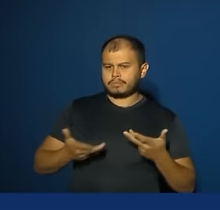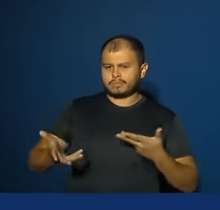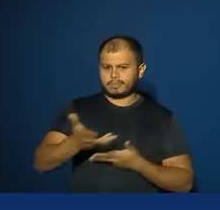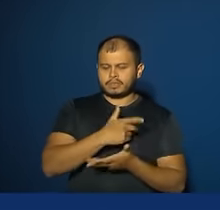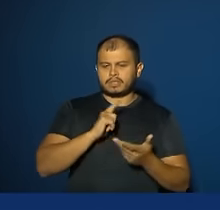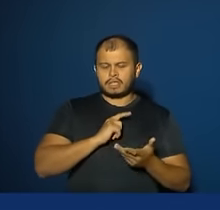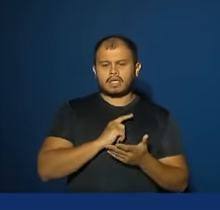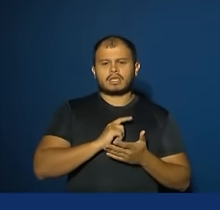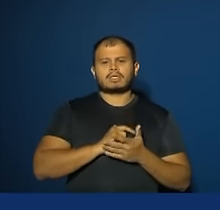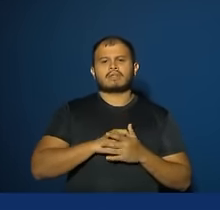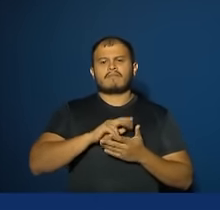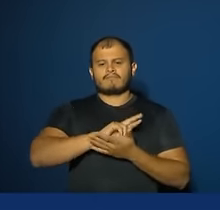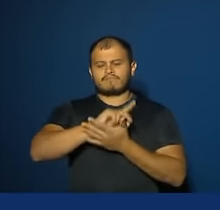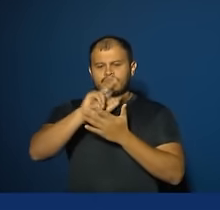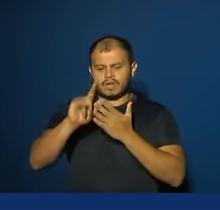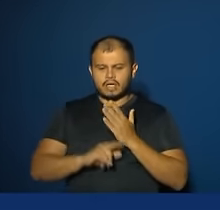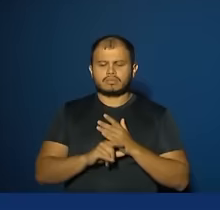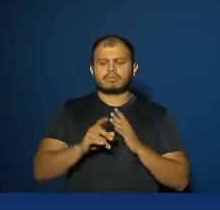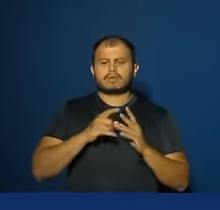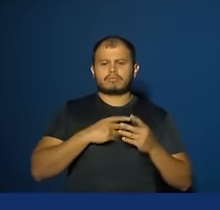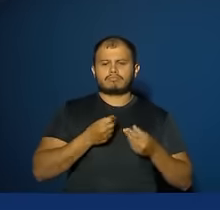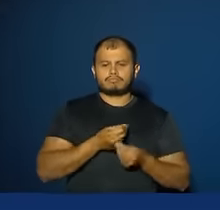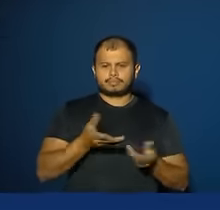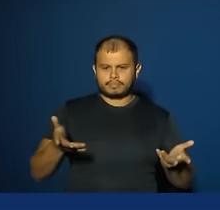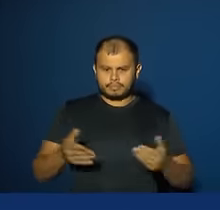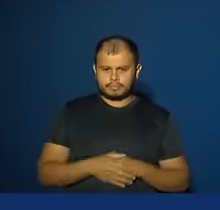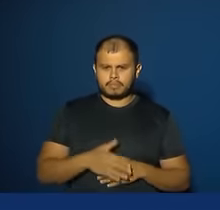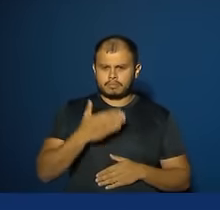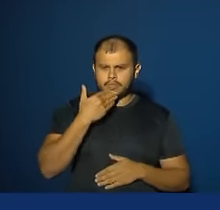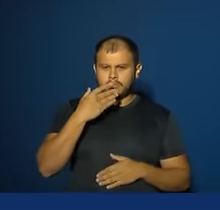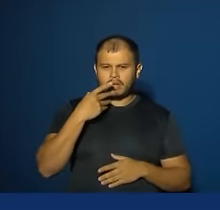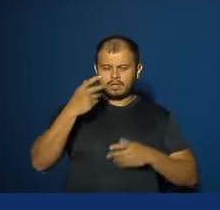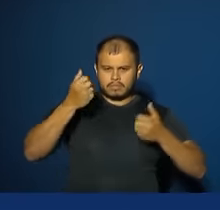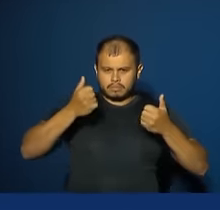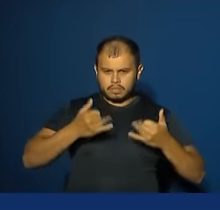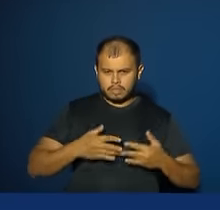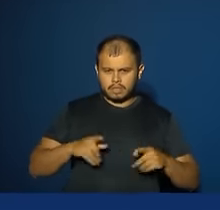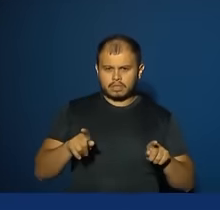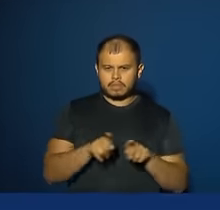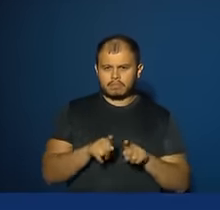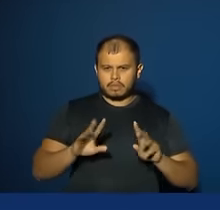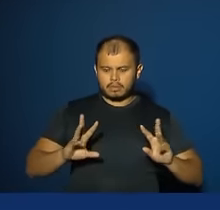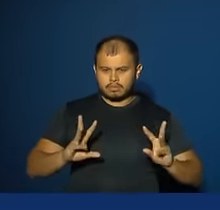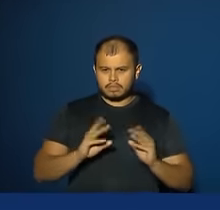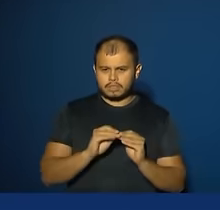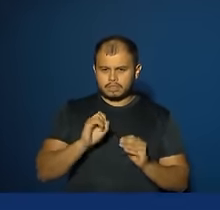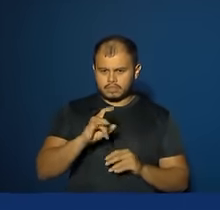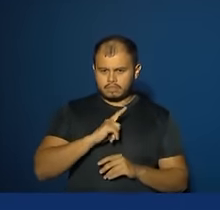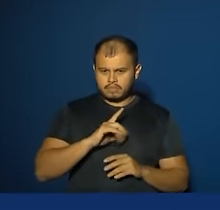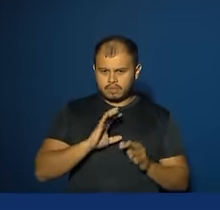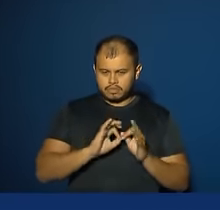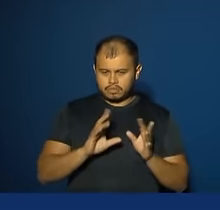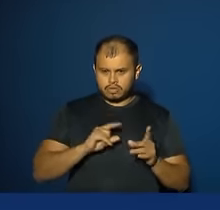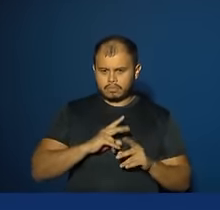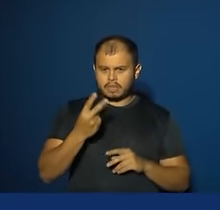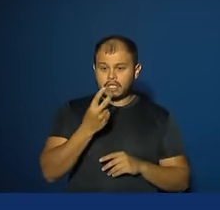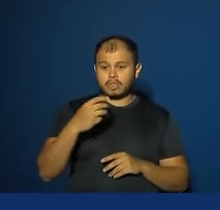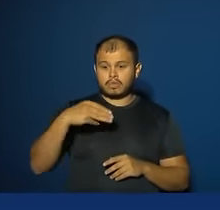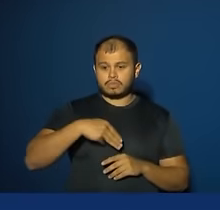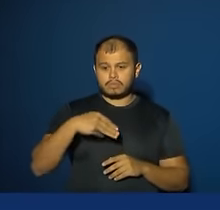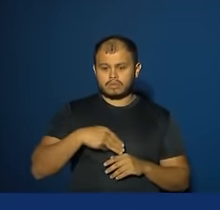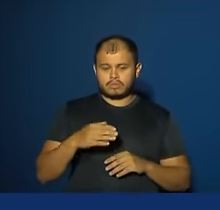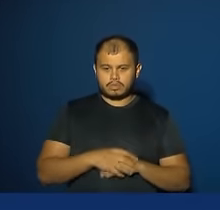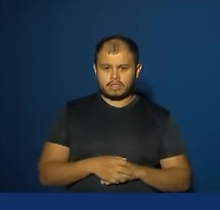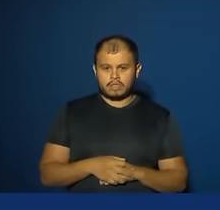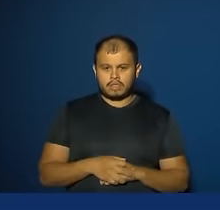que tem setores que são óbvios, como o setor de semicondutores, né? Você tinha pedido para falar um pouquinho de alguns picks, se a gente tivesse disponível, então, rapidamente, tem 2 minutos aqui. Por